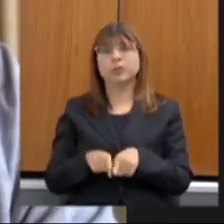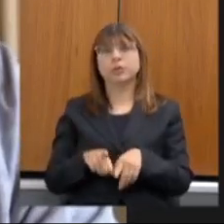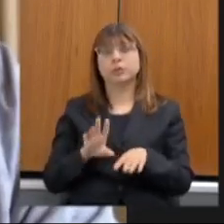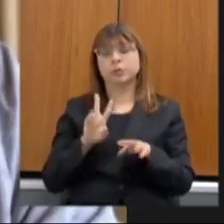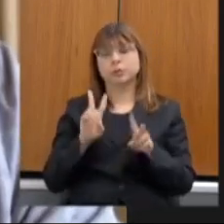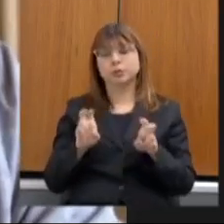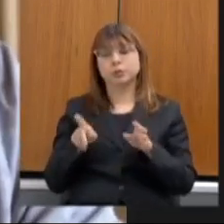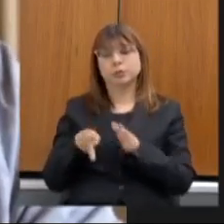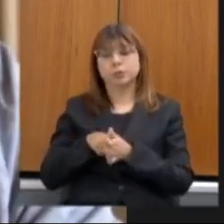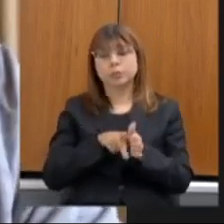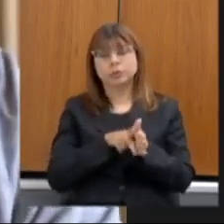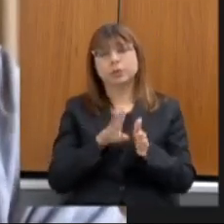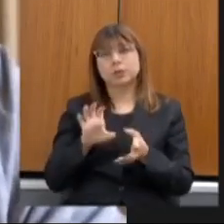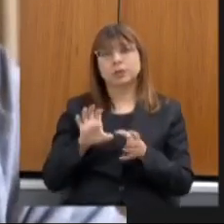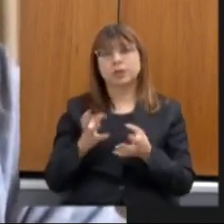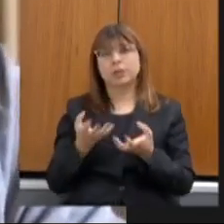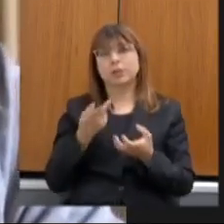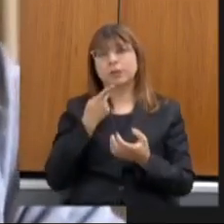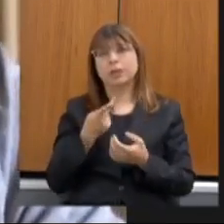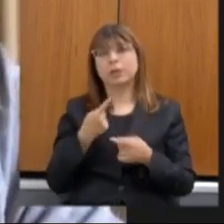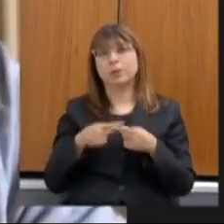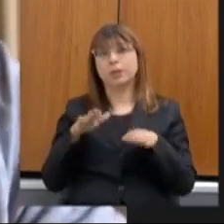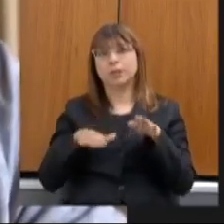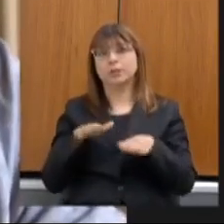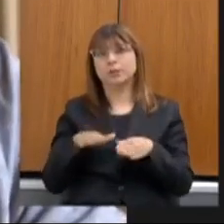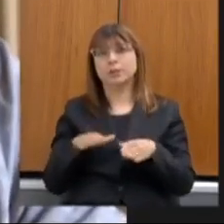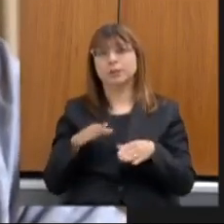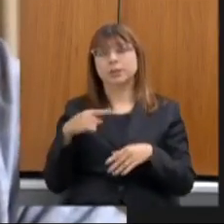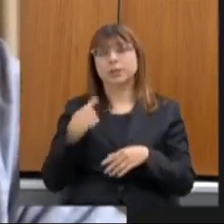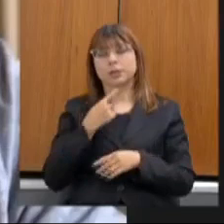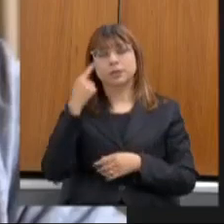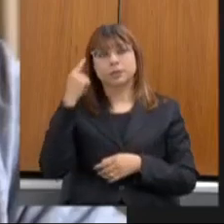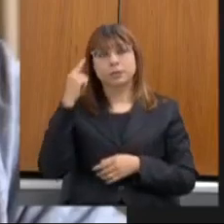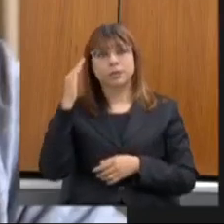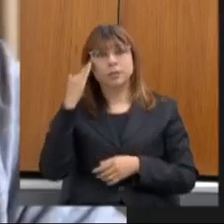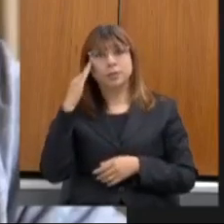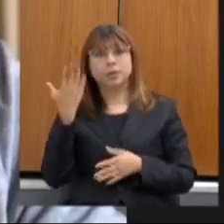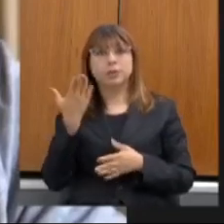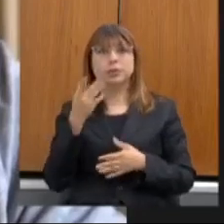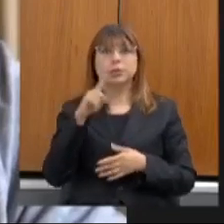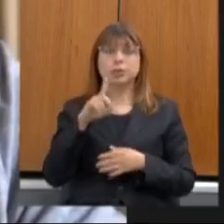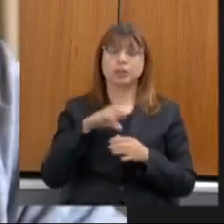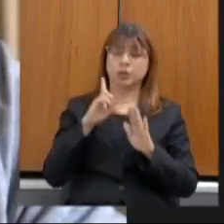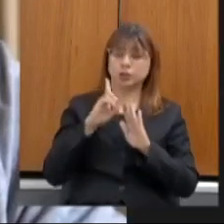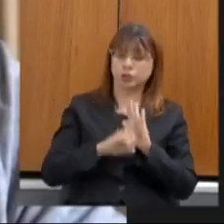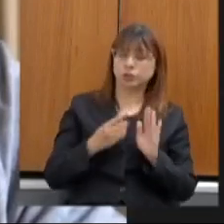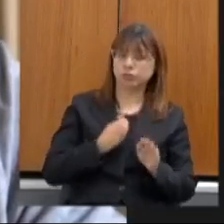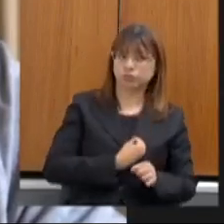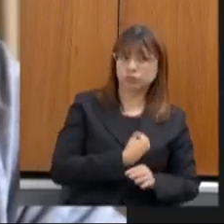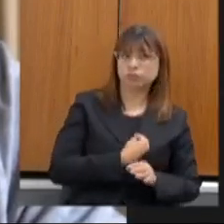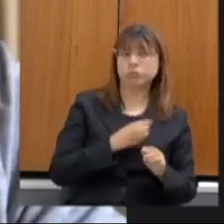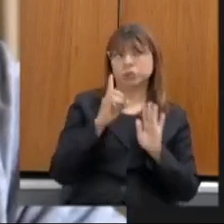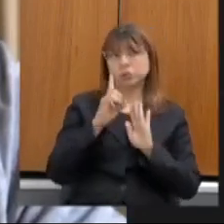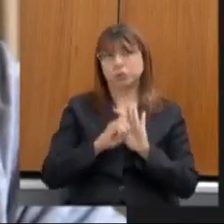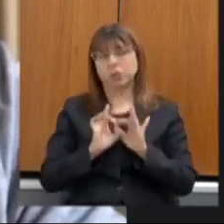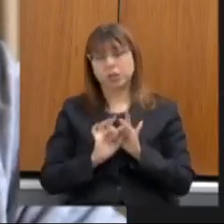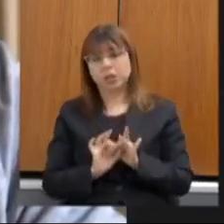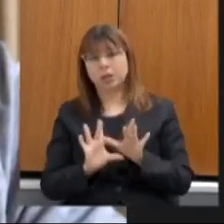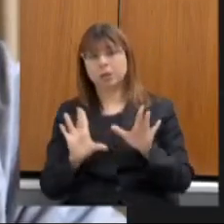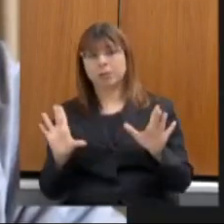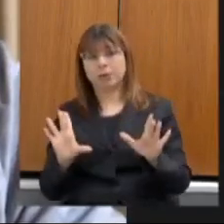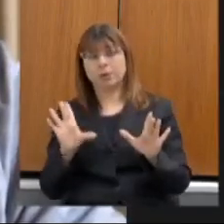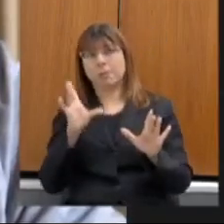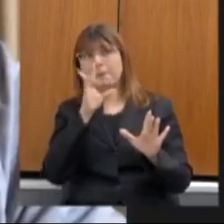à propriedade sobre atenção as palavras aqui que muita gente às vezes entende para a mente o direito à Vida o direito à liberdade por